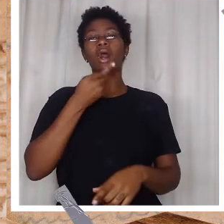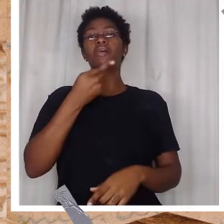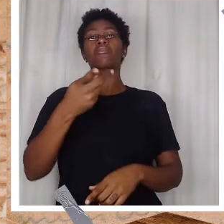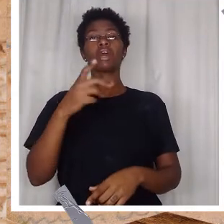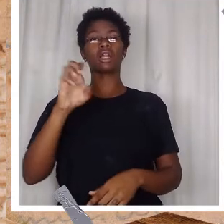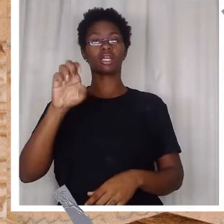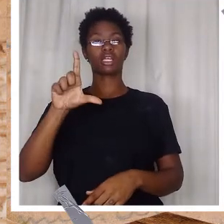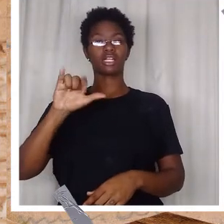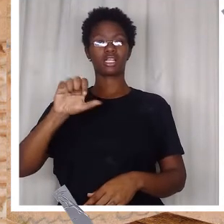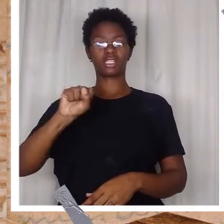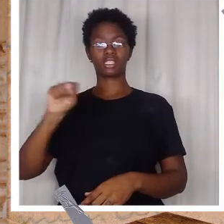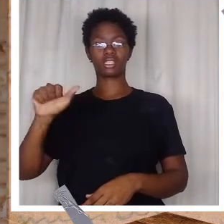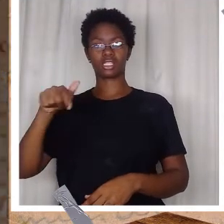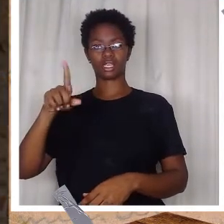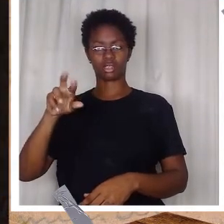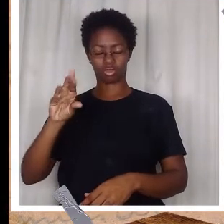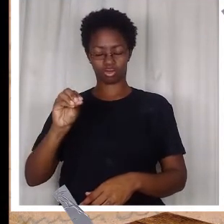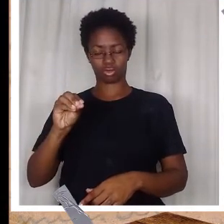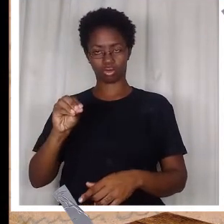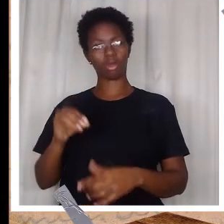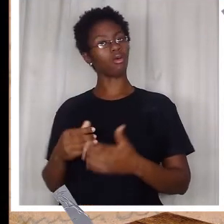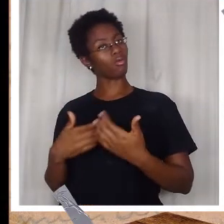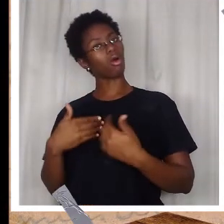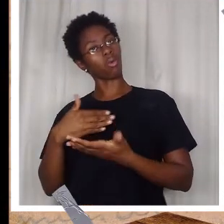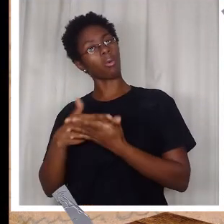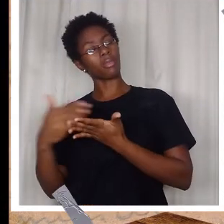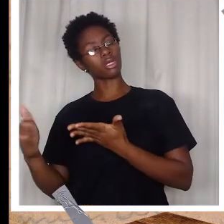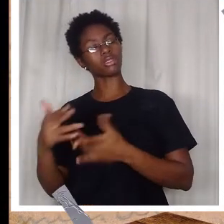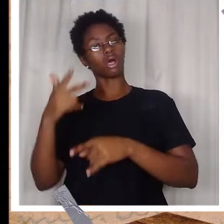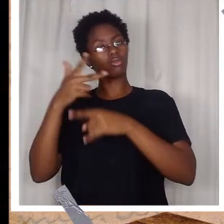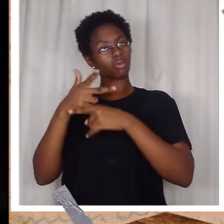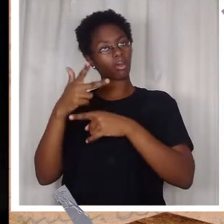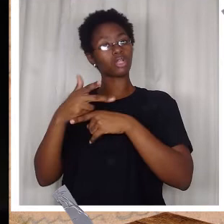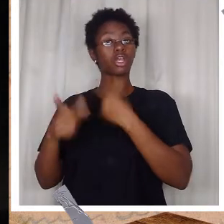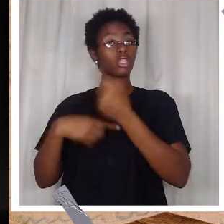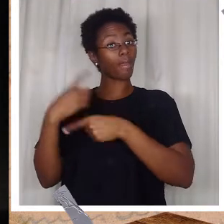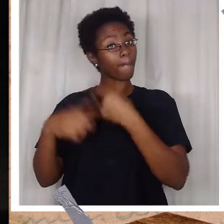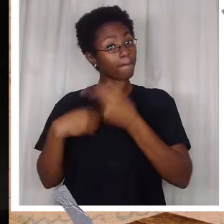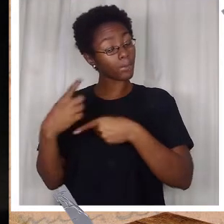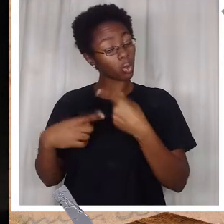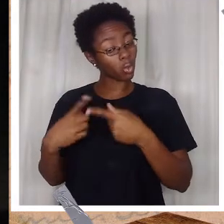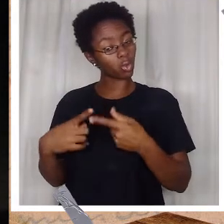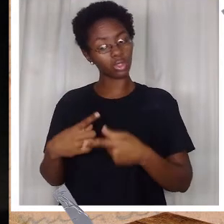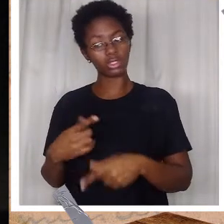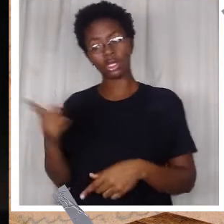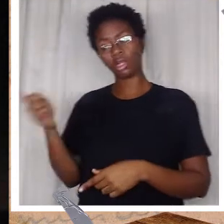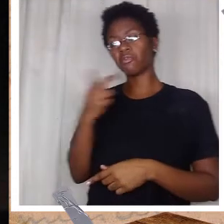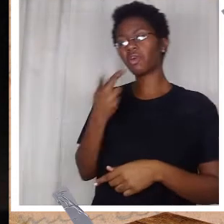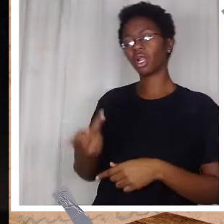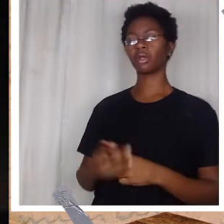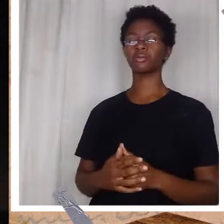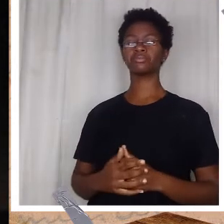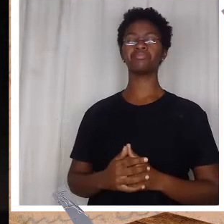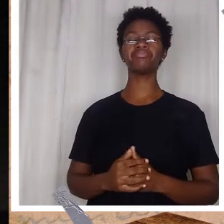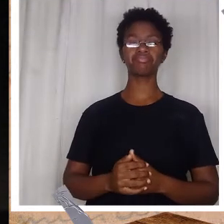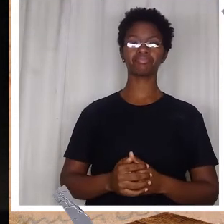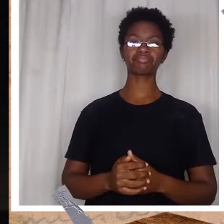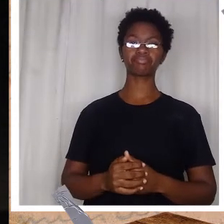vamos ao vídeo agora, e aí a gente já volta com ele para essas primeiras considerações.